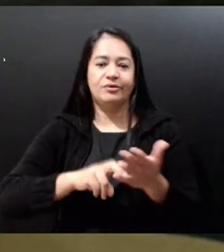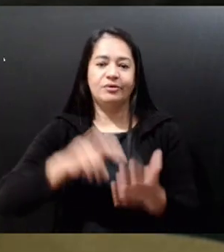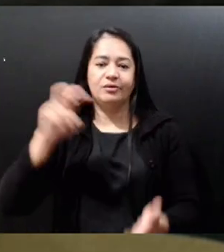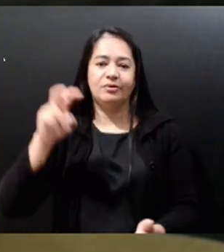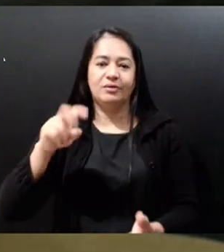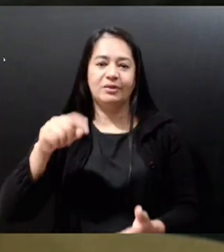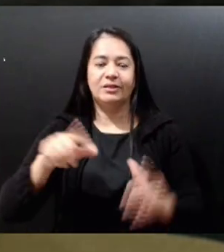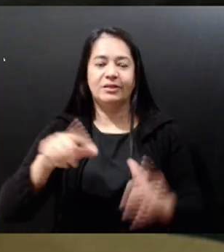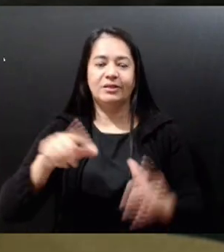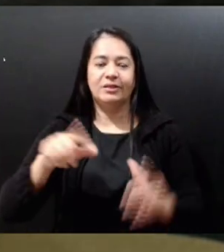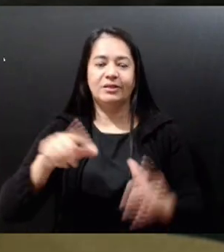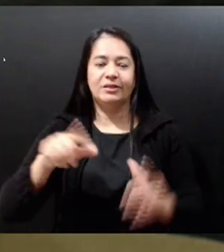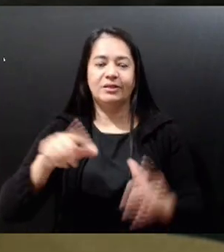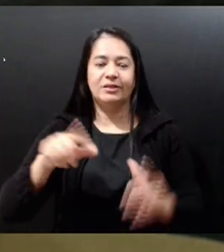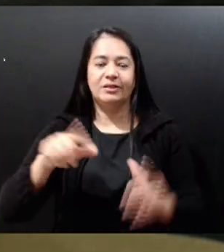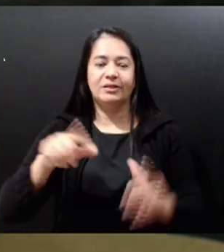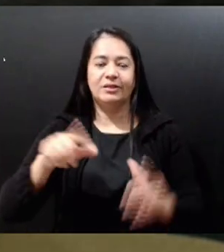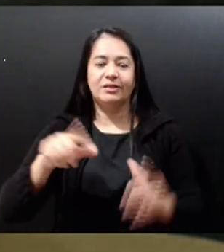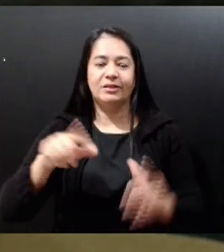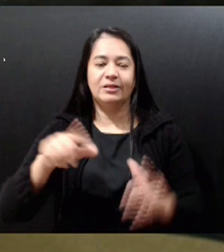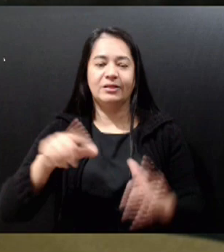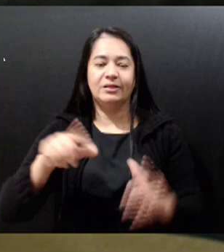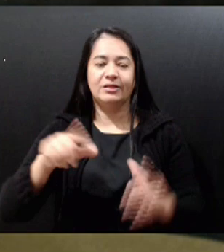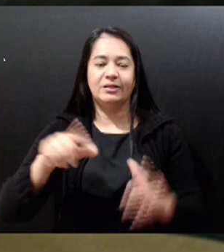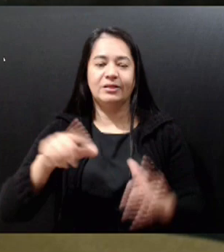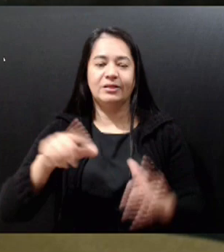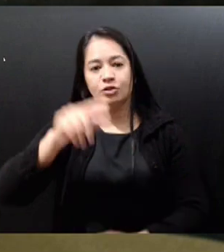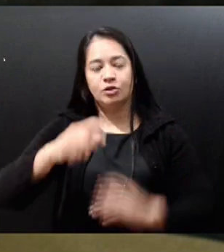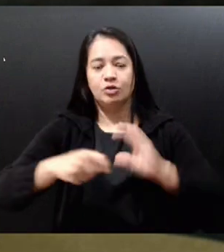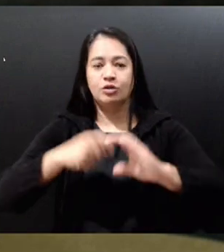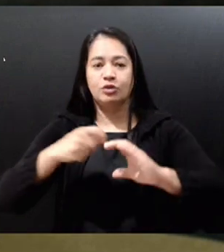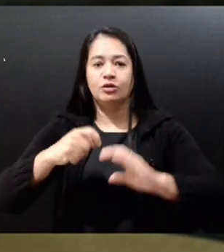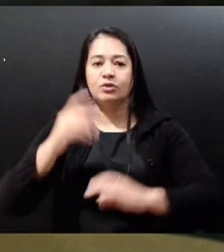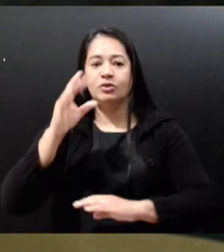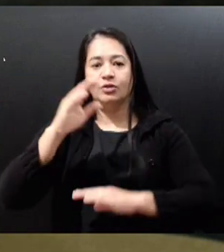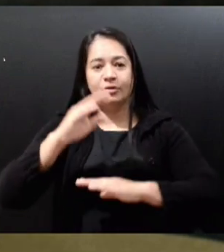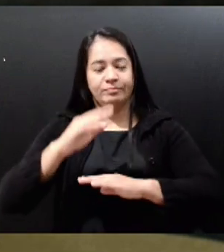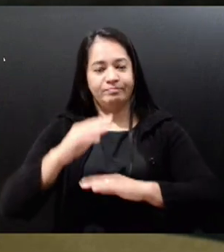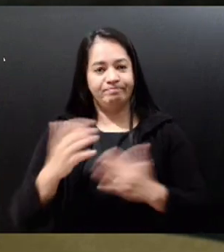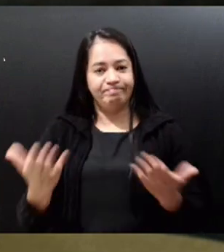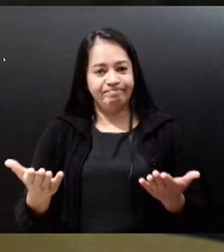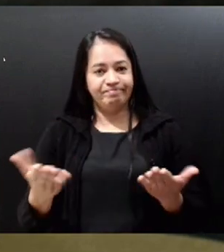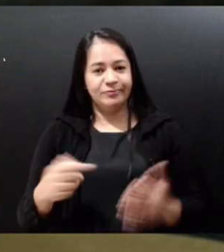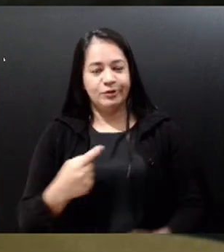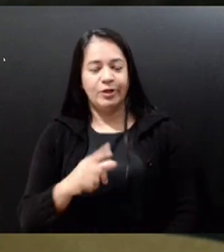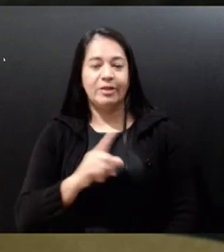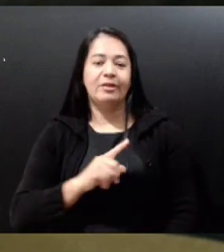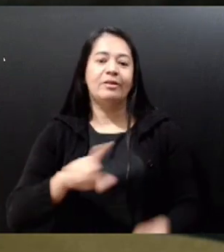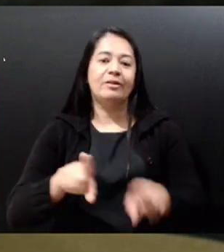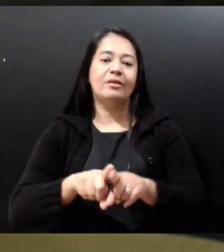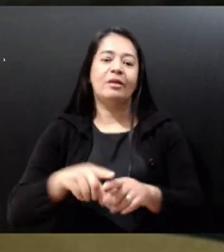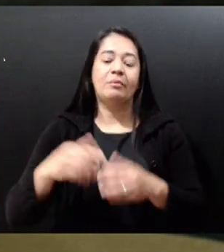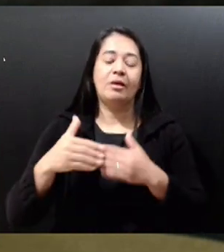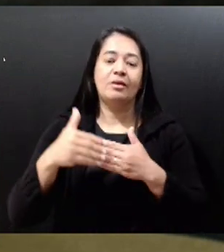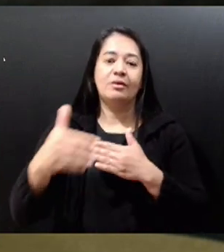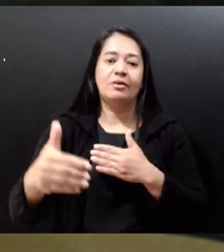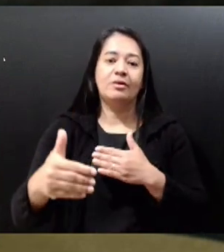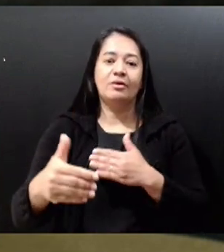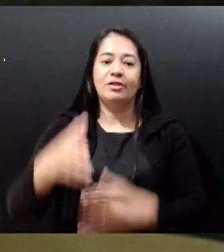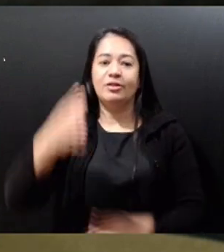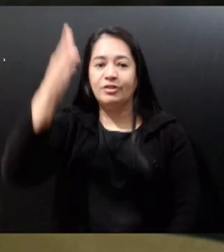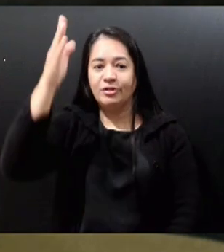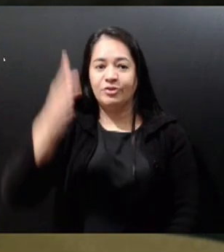Estúdio Câmara. Olha, nós temos também, daqui a pouquinho, direto da Central IA, a nossa inteligência artificial, a Íria,